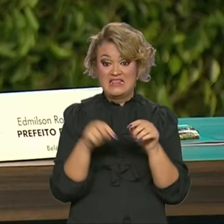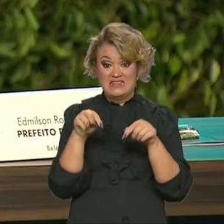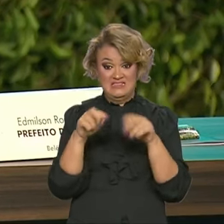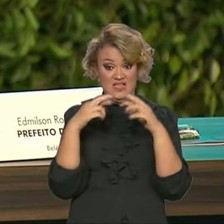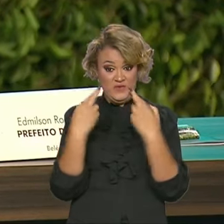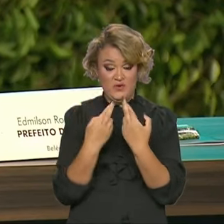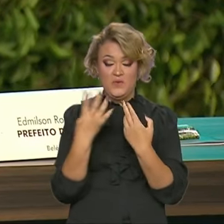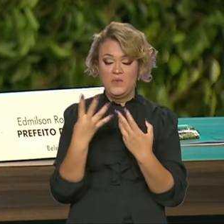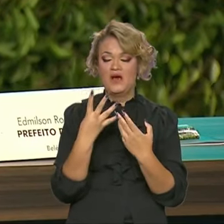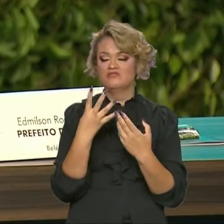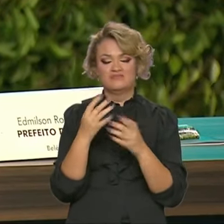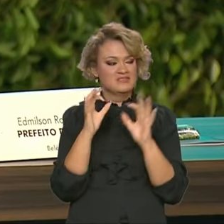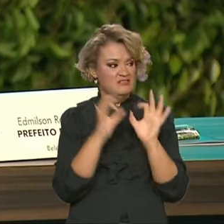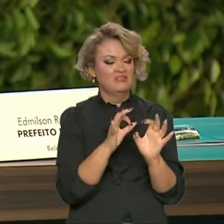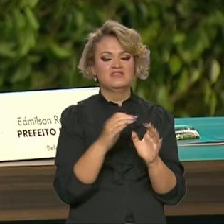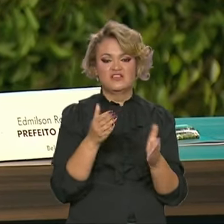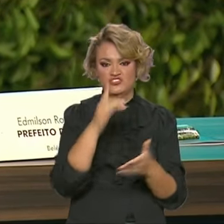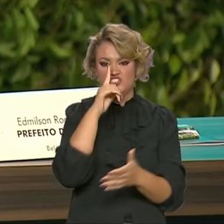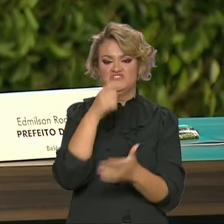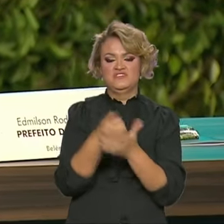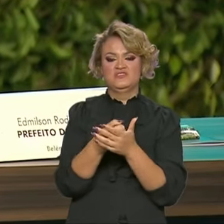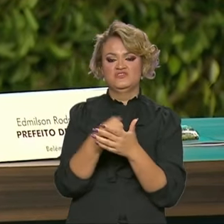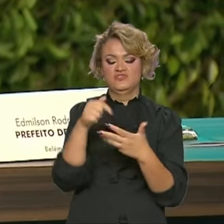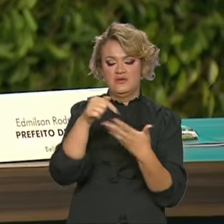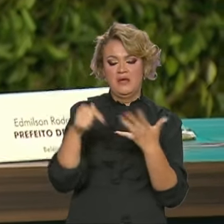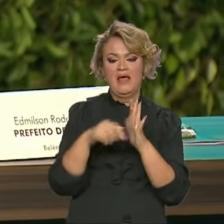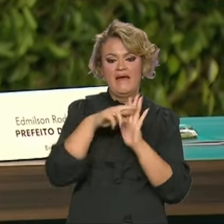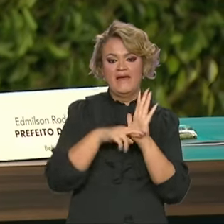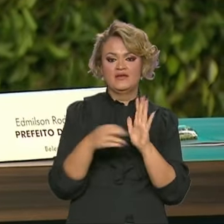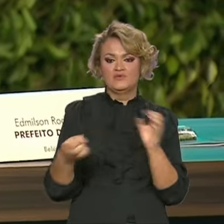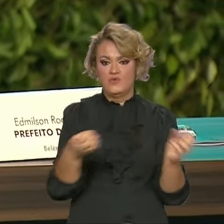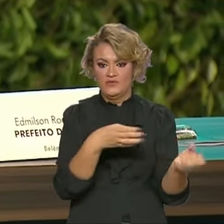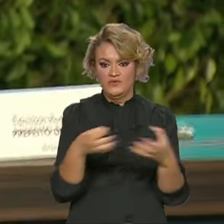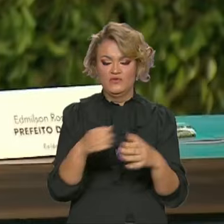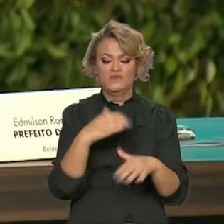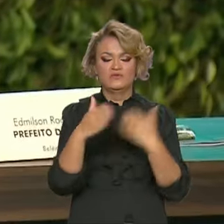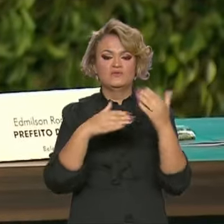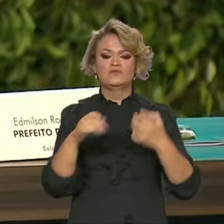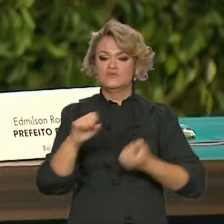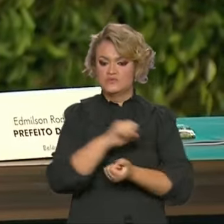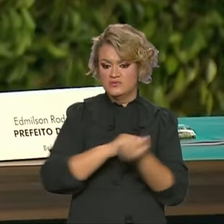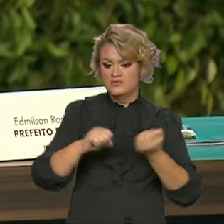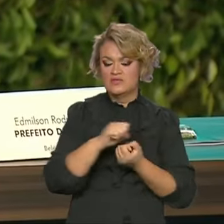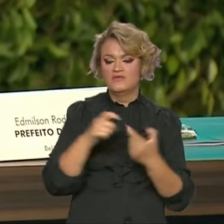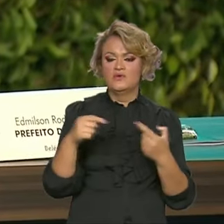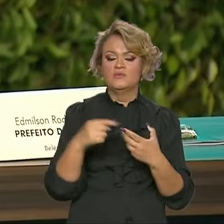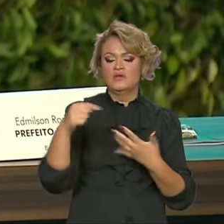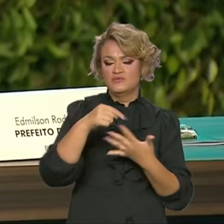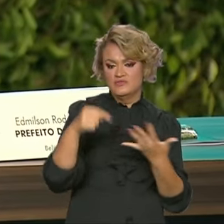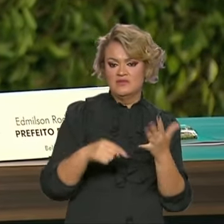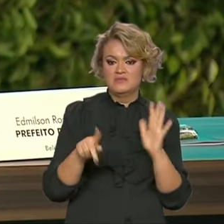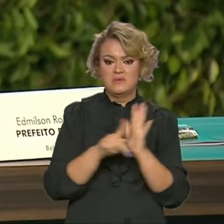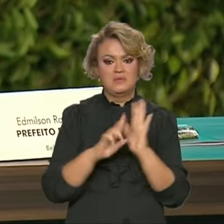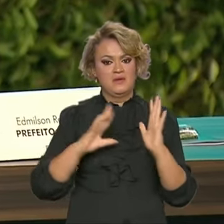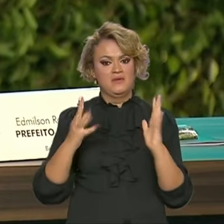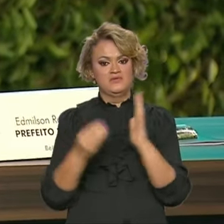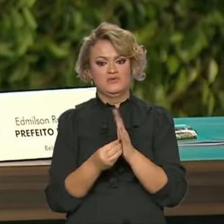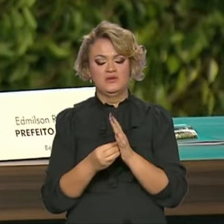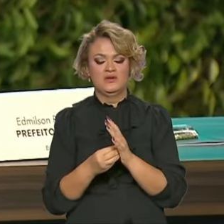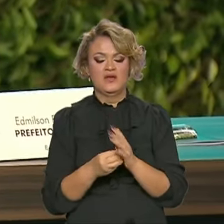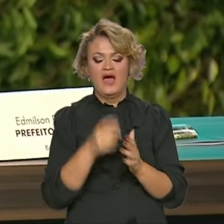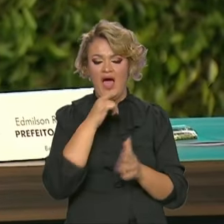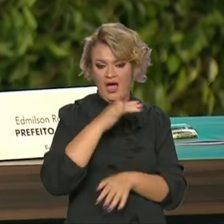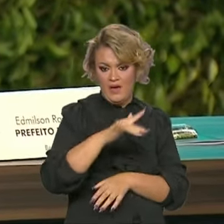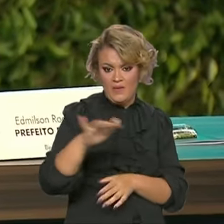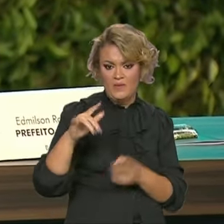sairão diretrizes para o desenvolvimento sustentável e integrado das diversas Amazônias, dos